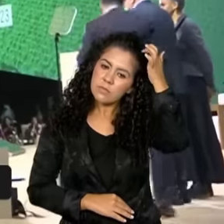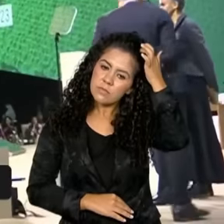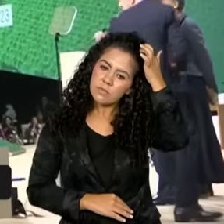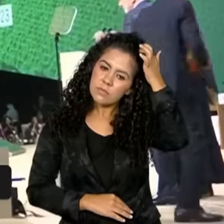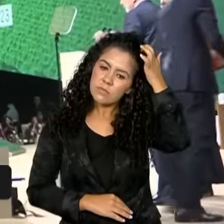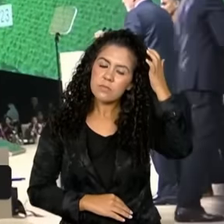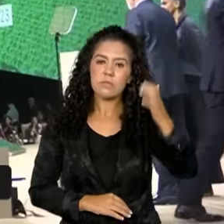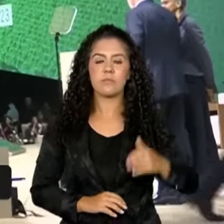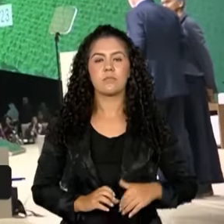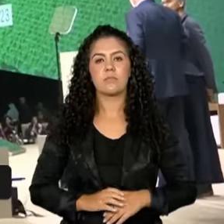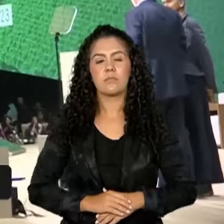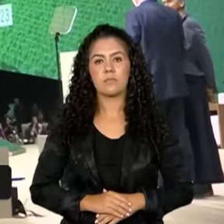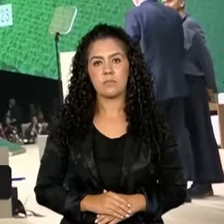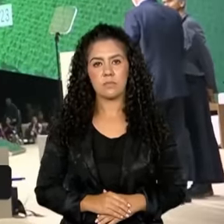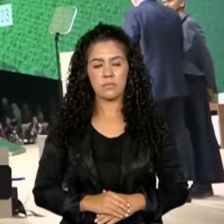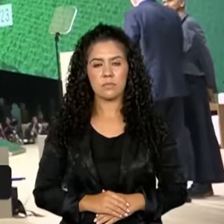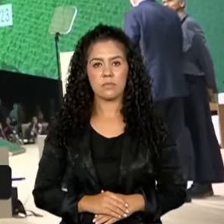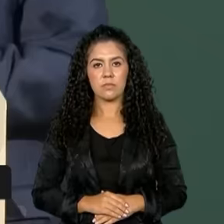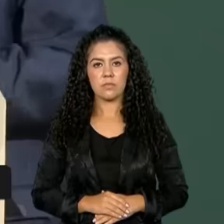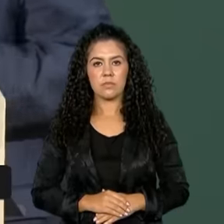Bem,